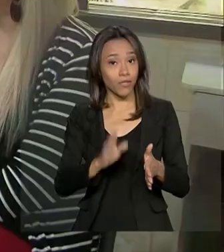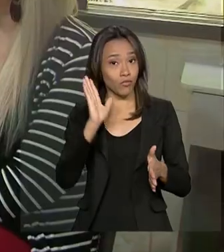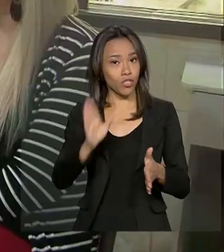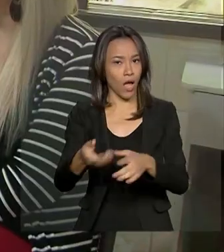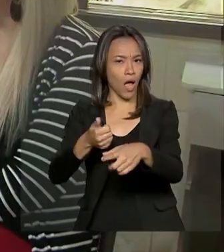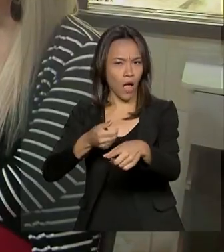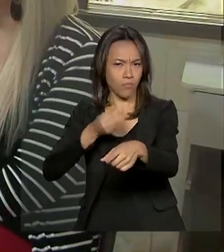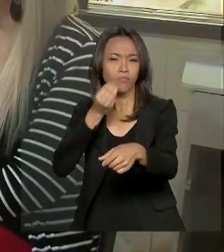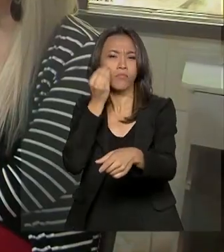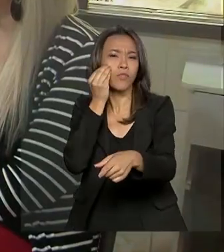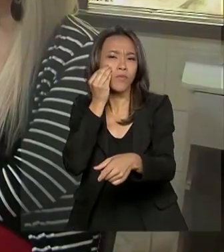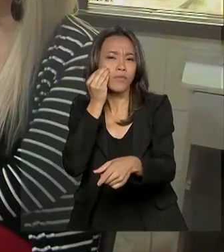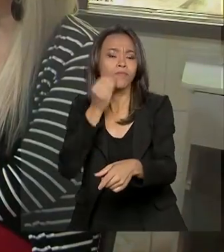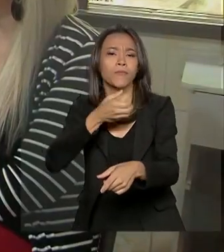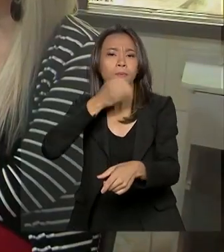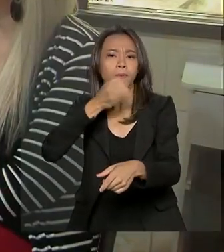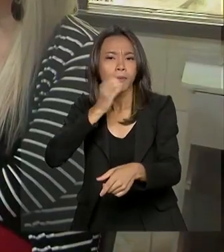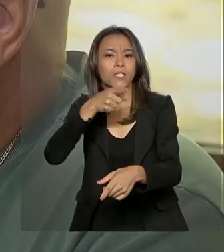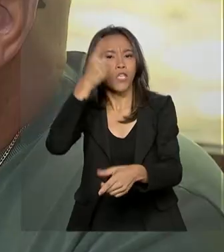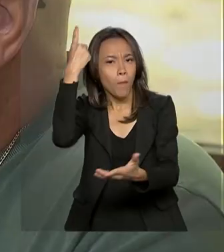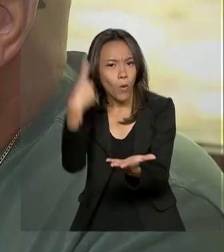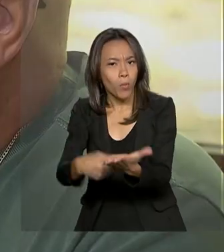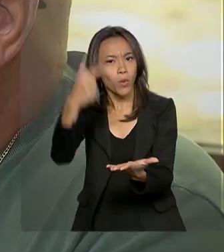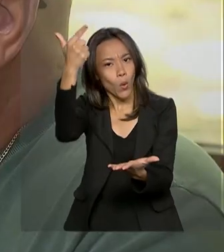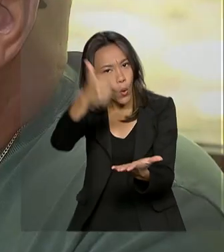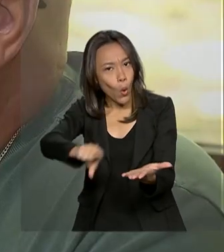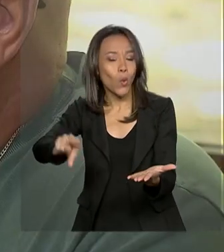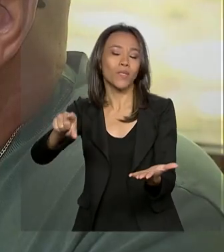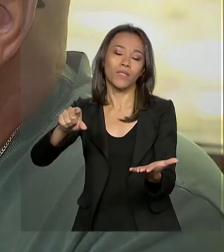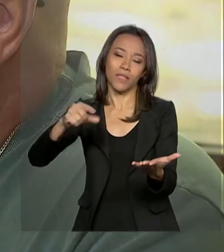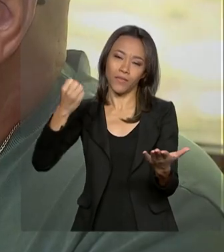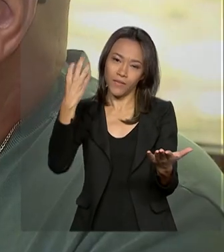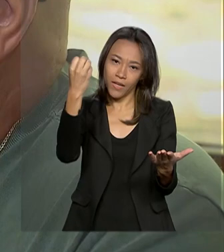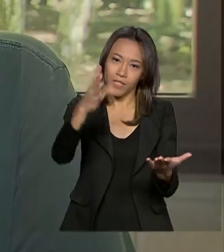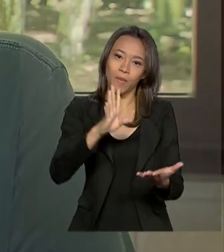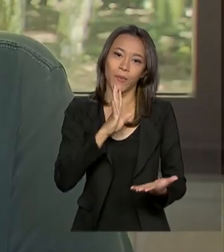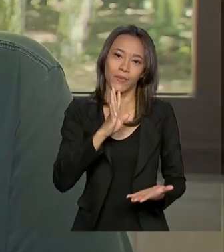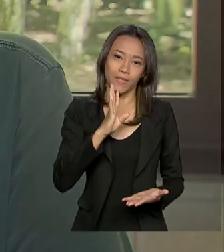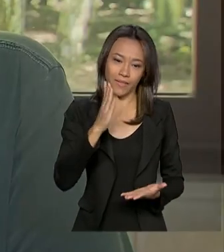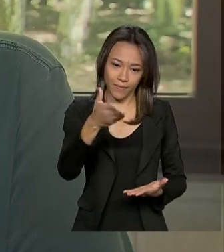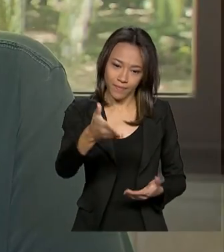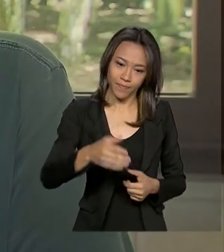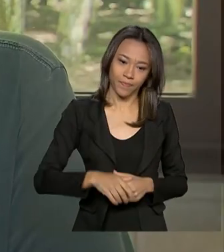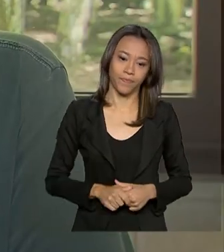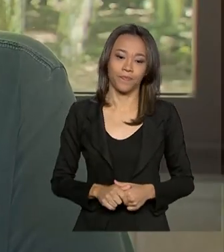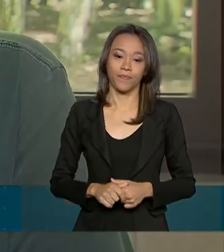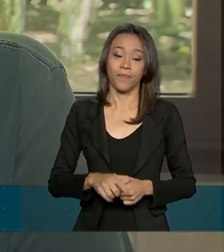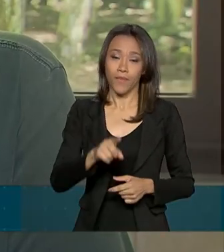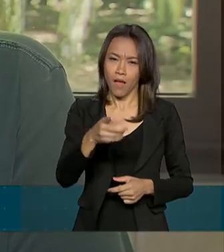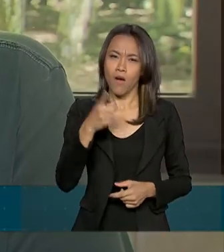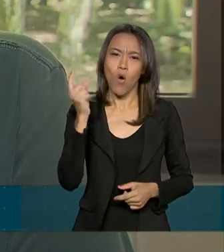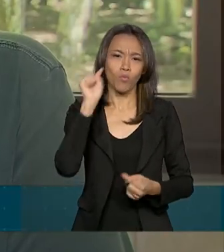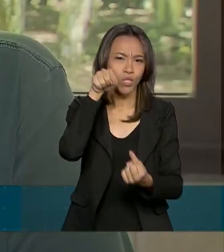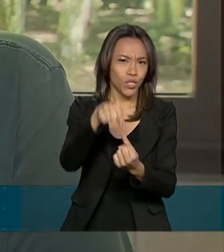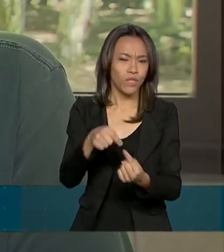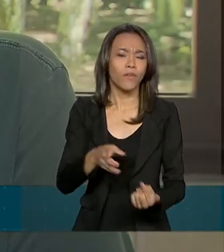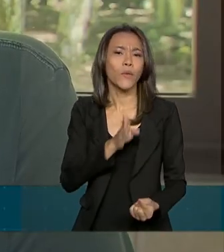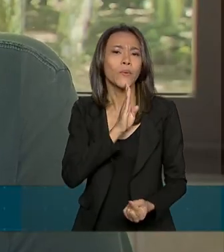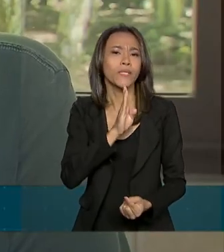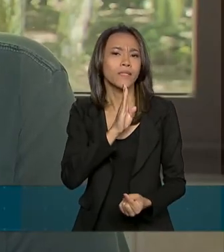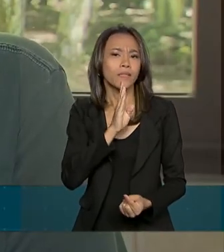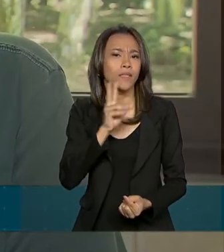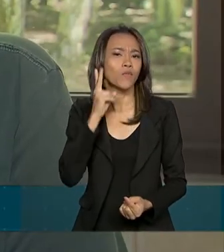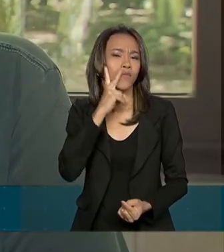casal, que já programou outra viagem para conhecer ainda mais o produto. O objetivo é conhecer os vinhos vinícolas,